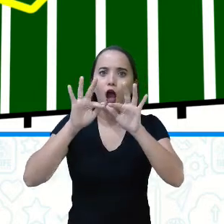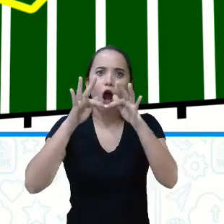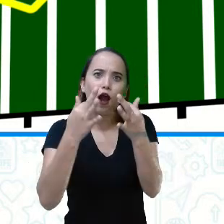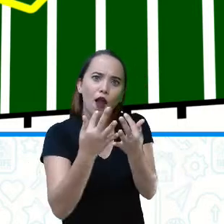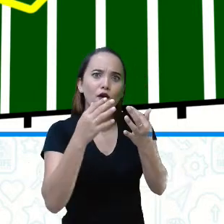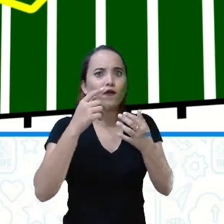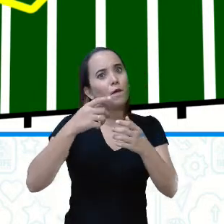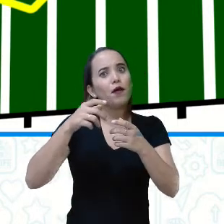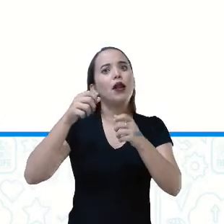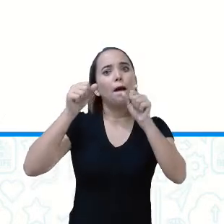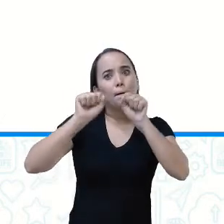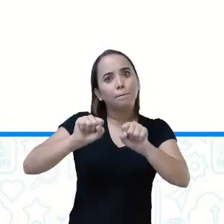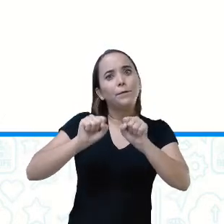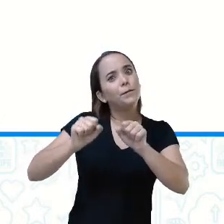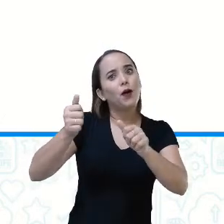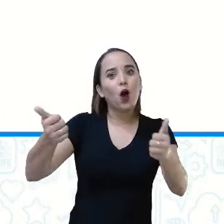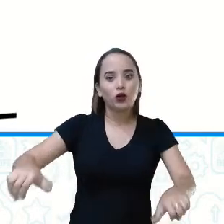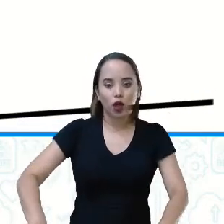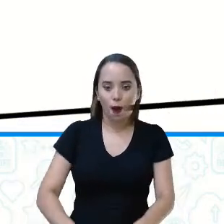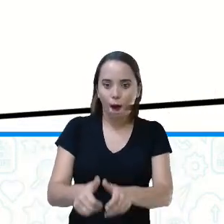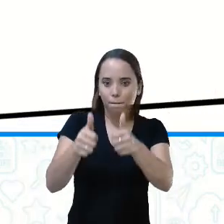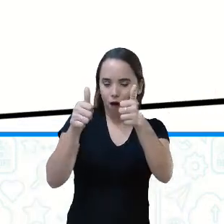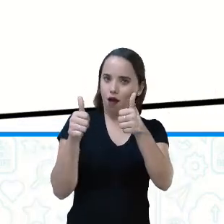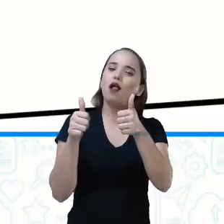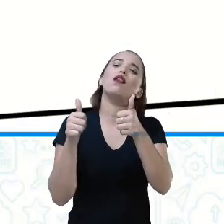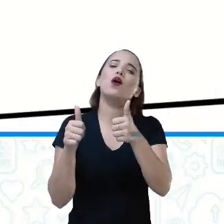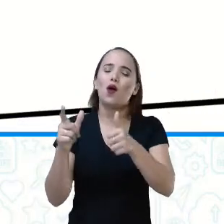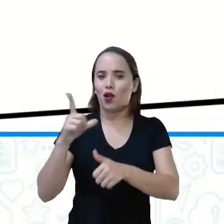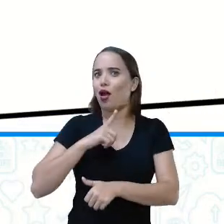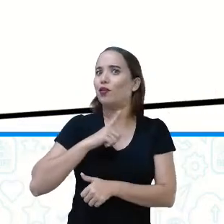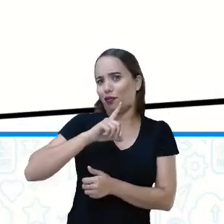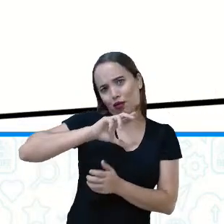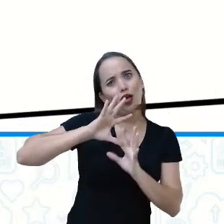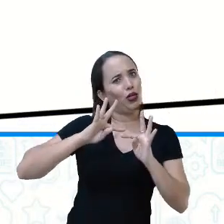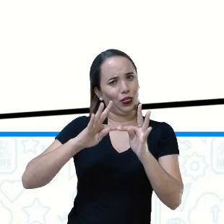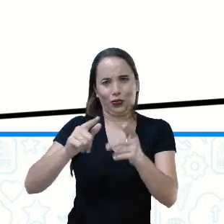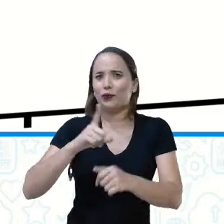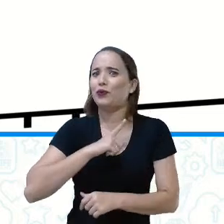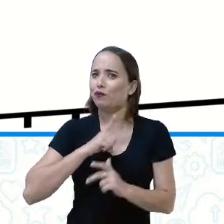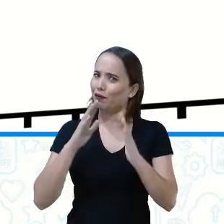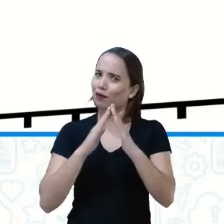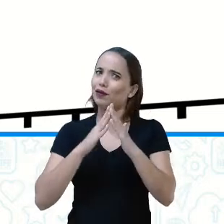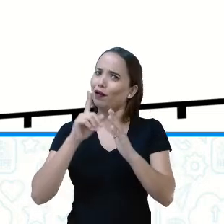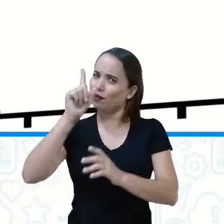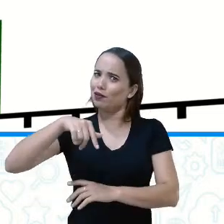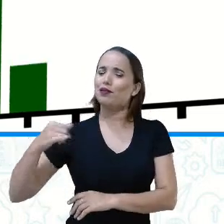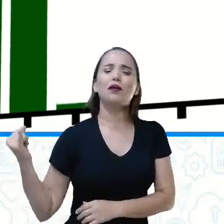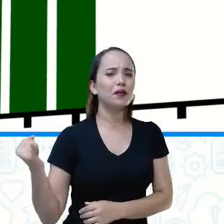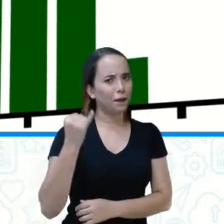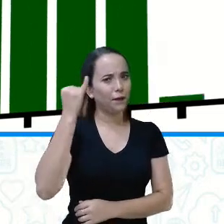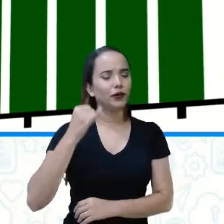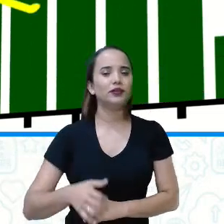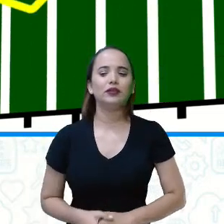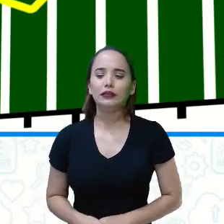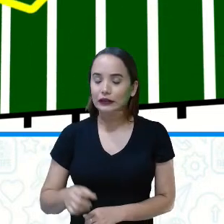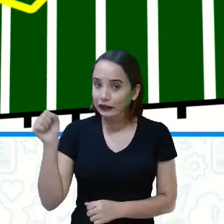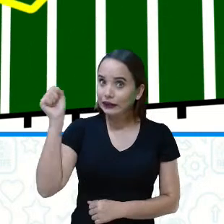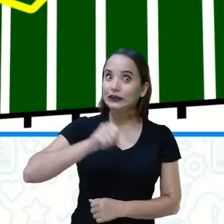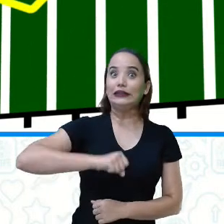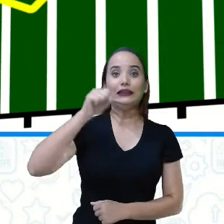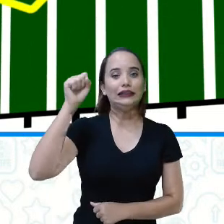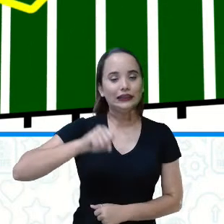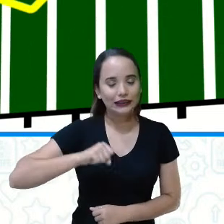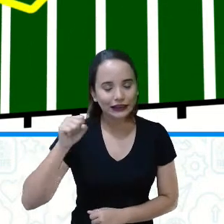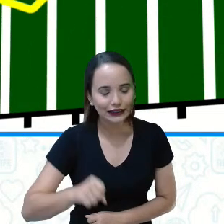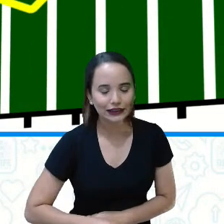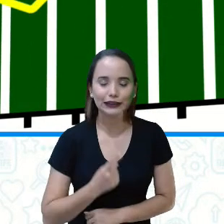mundo tem, né? A conta de energia em casa é bem cotidiana e tem uma utilidade muito importante. É isso, professor? Olha aí, uma situação